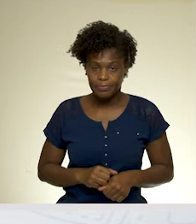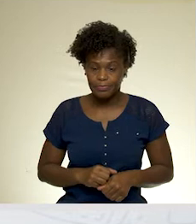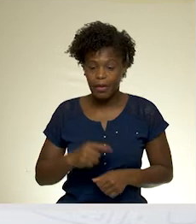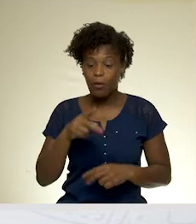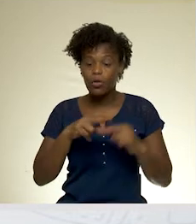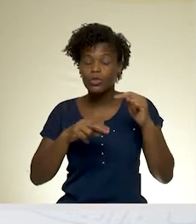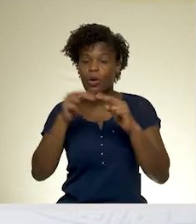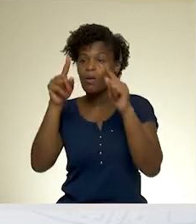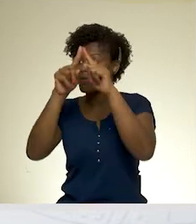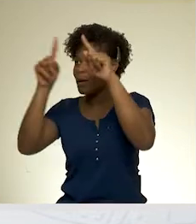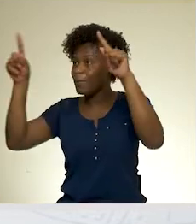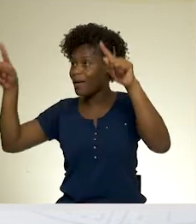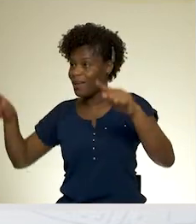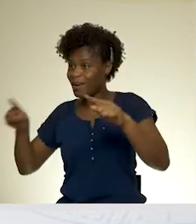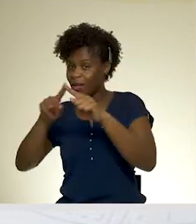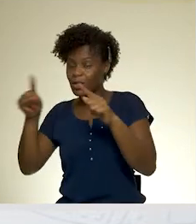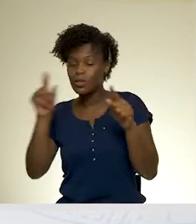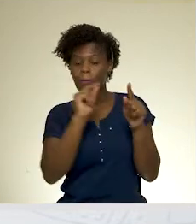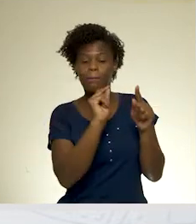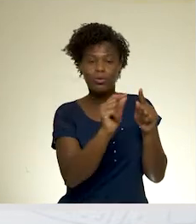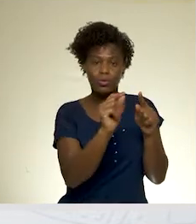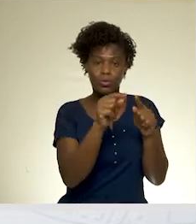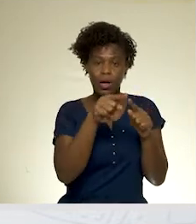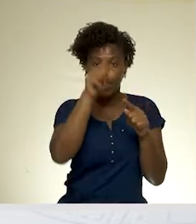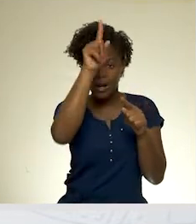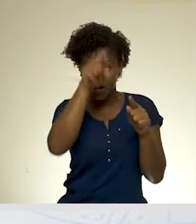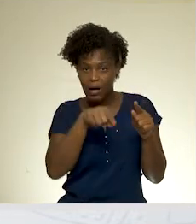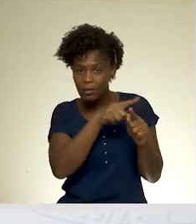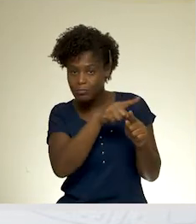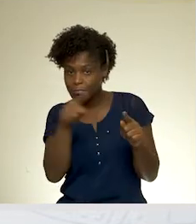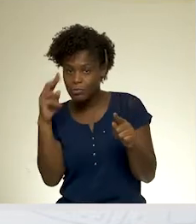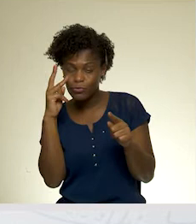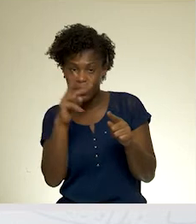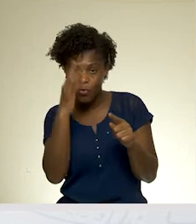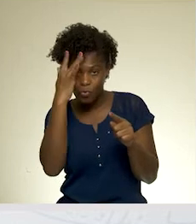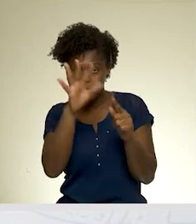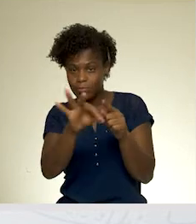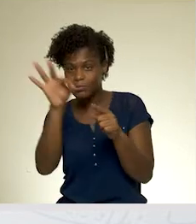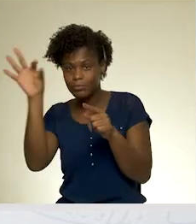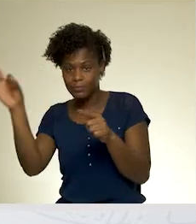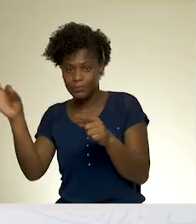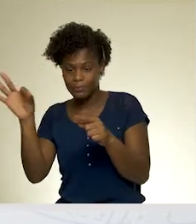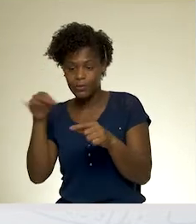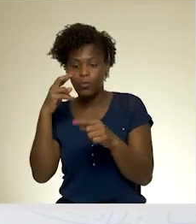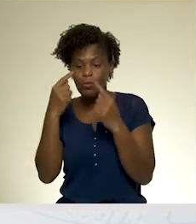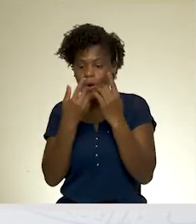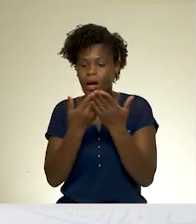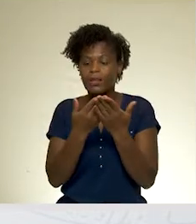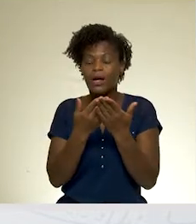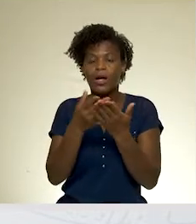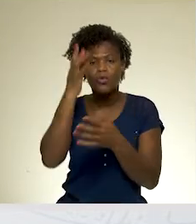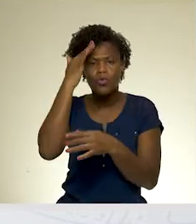Constrói a tabela correspondente aos pontos assinalados no gráfico. Indica a constante da